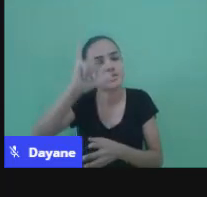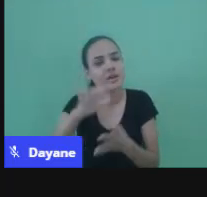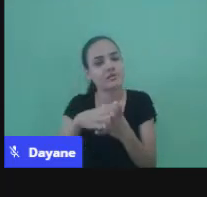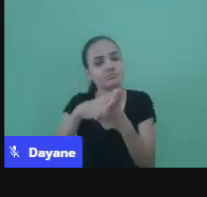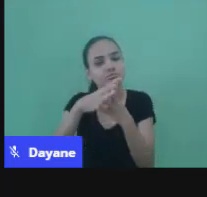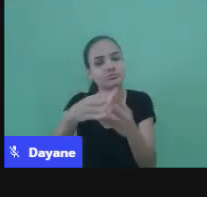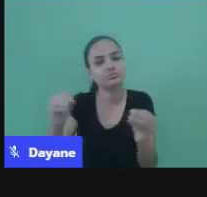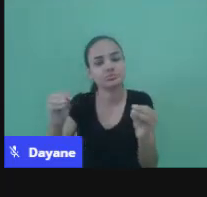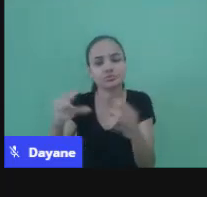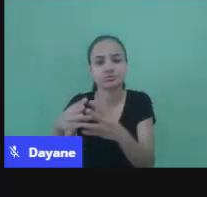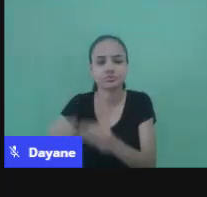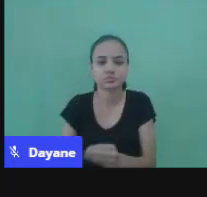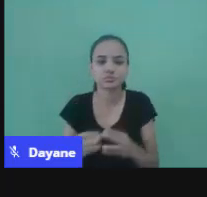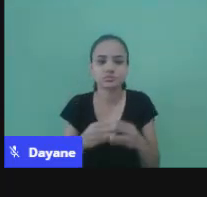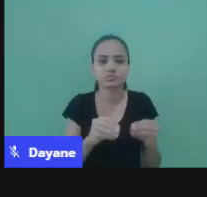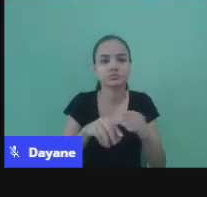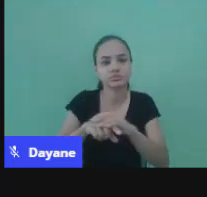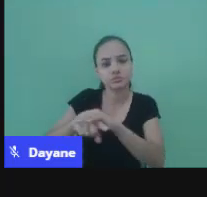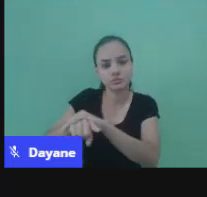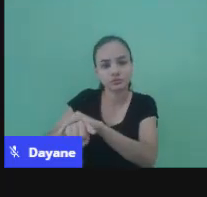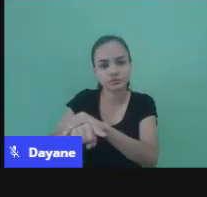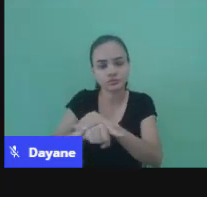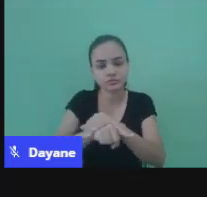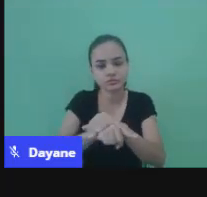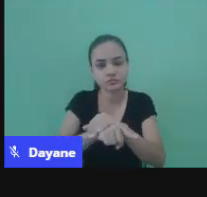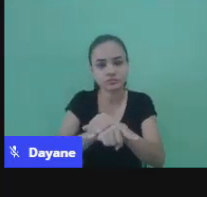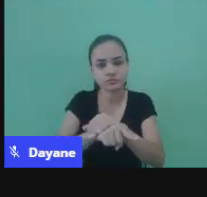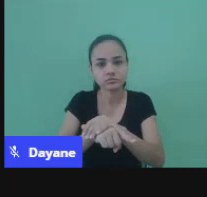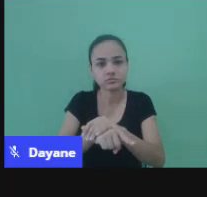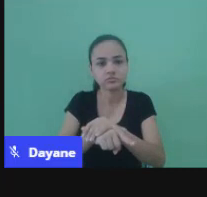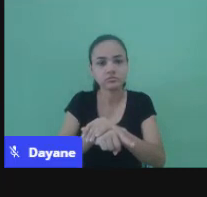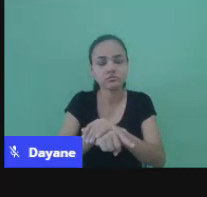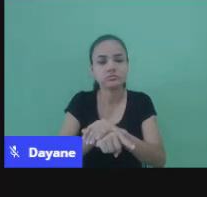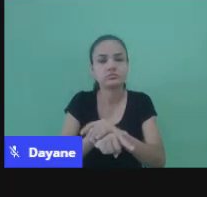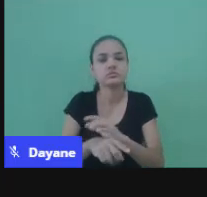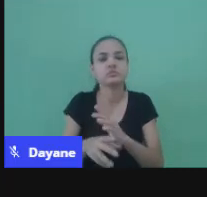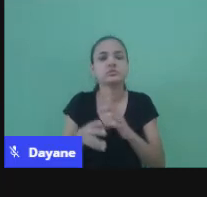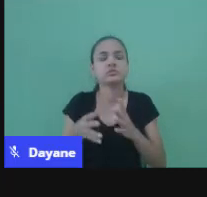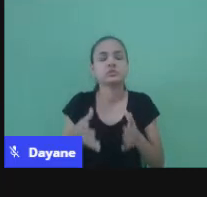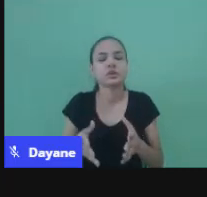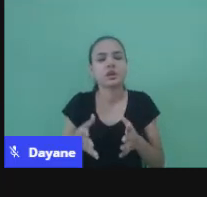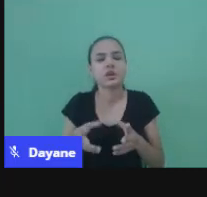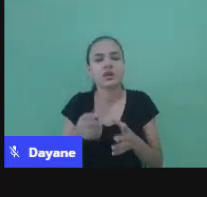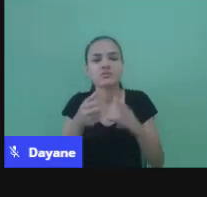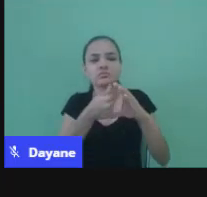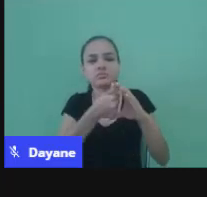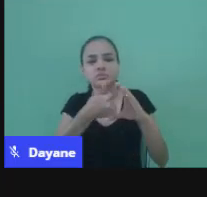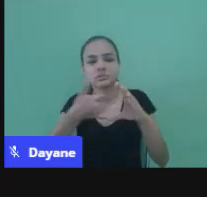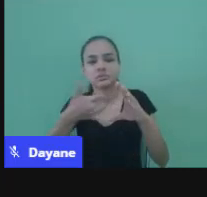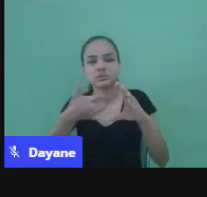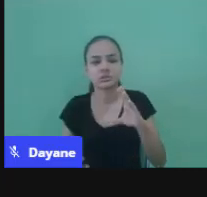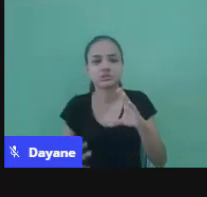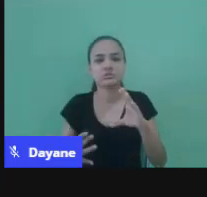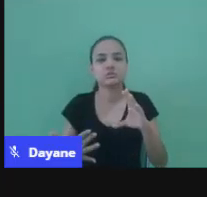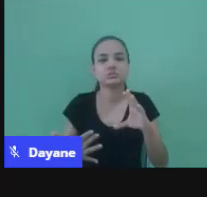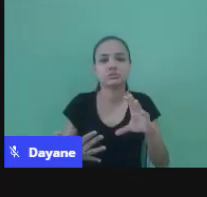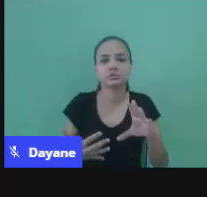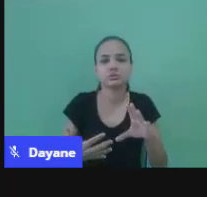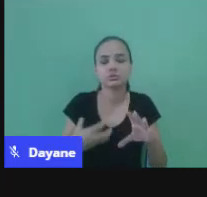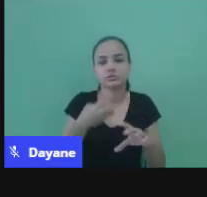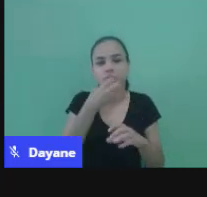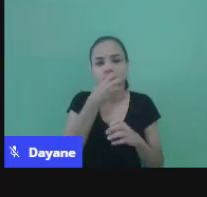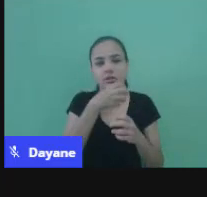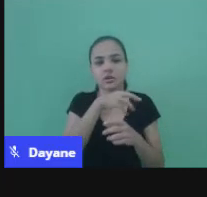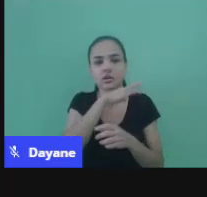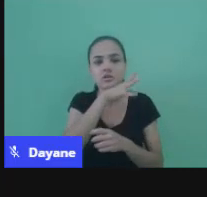ver, devido às características do animal, é uma espécie que pode facilmente se extinguir.